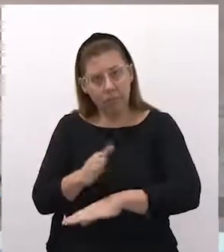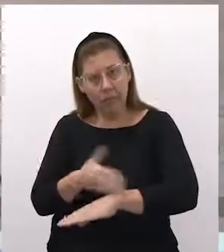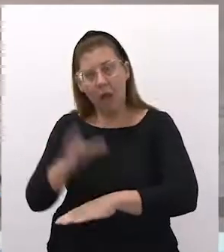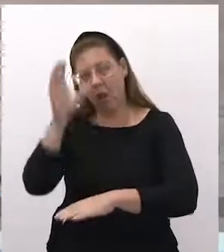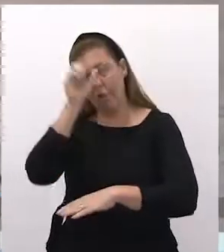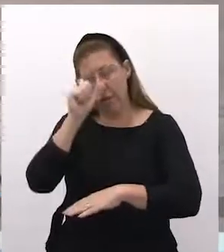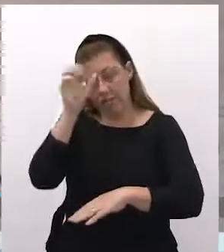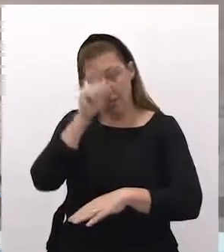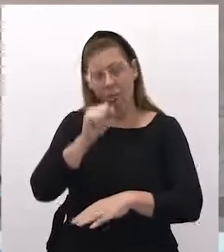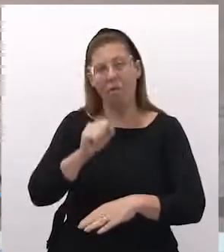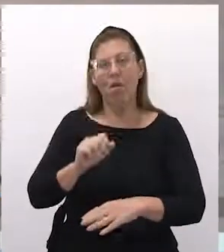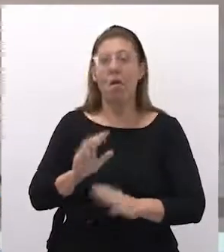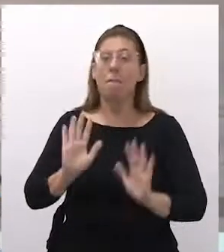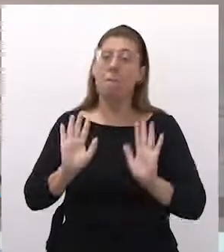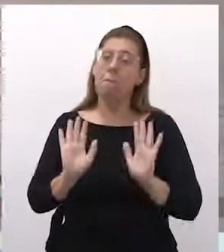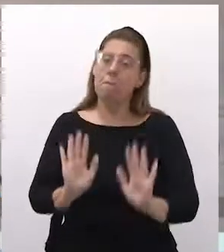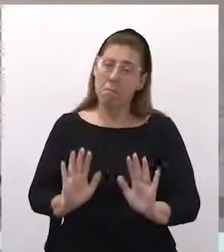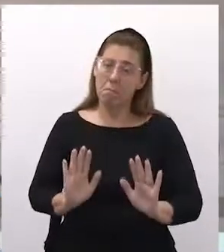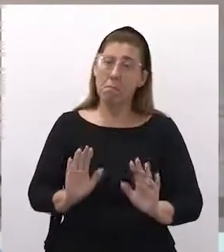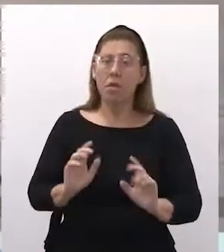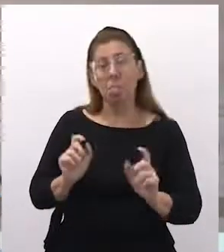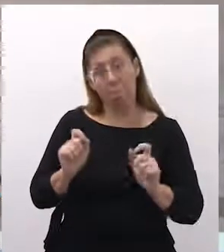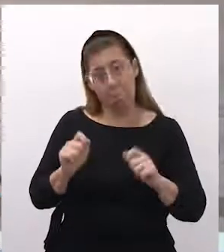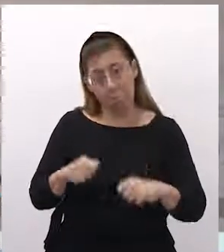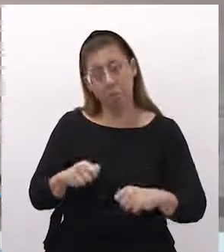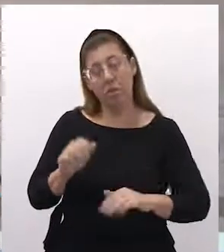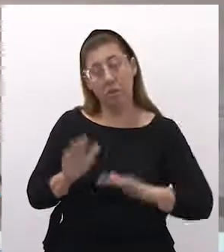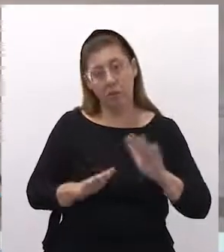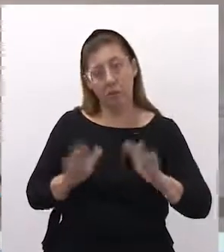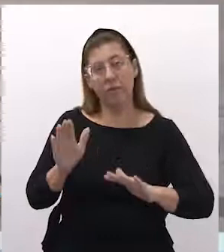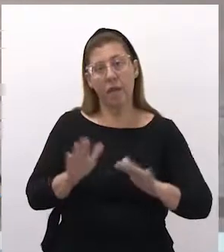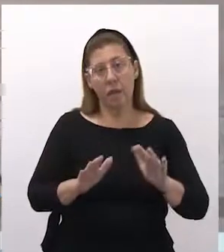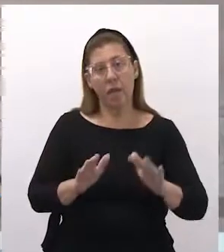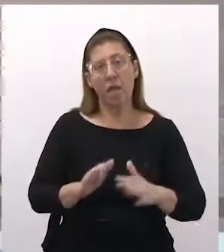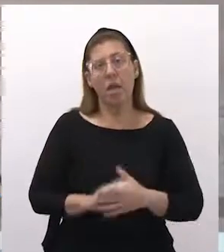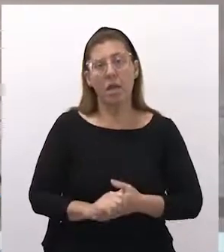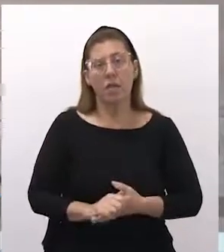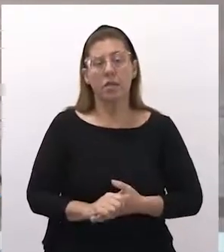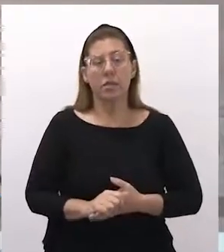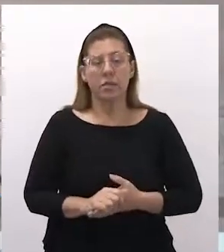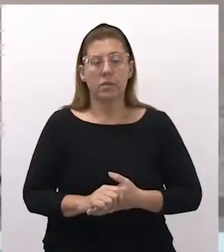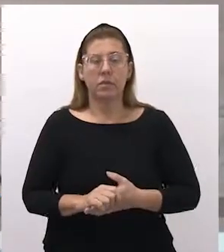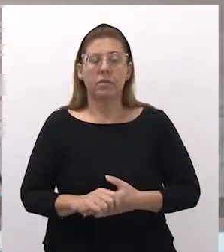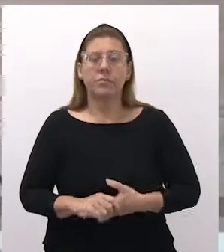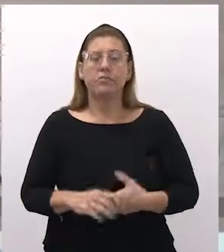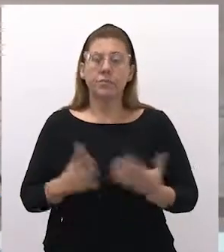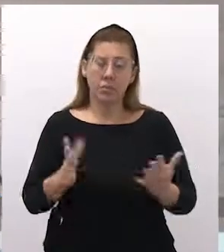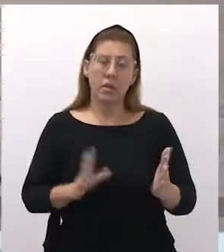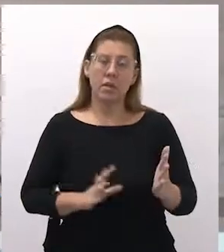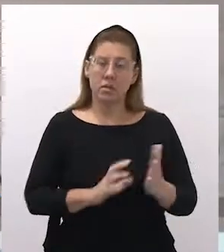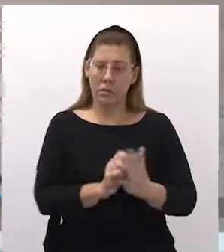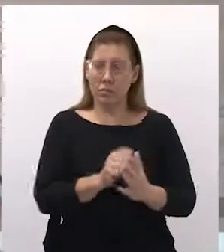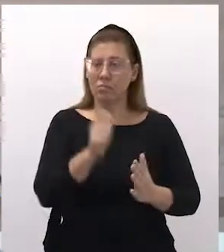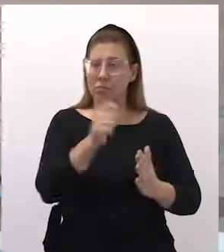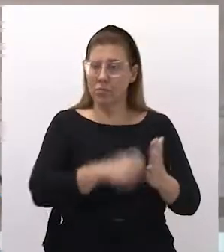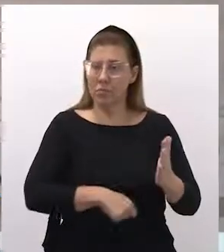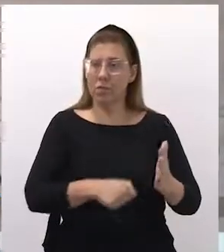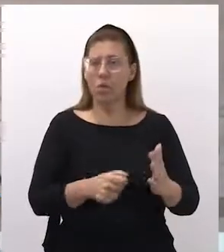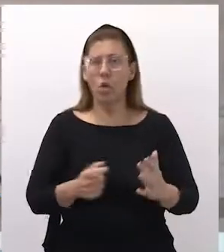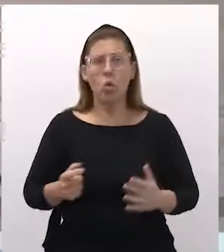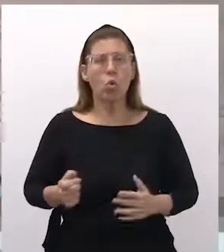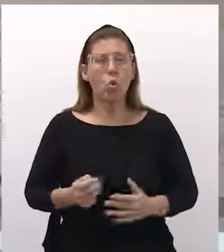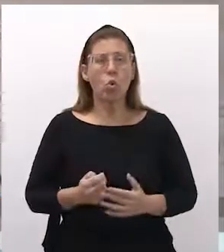né? Mas é possível muitas vezes. E esse contrato, eles têm quase todos